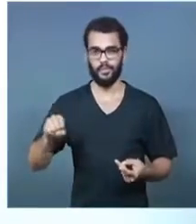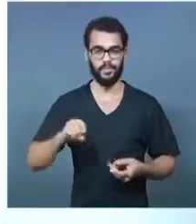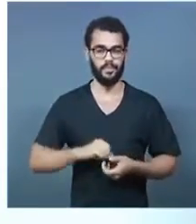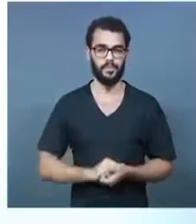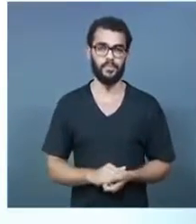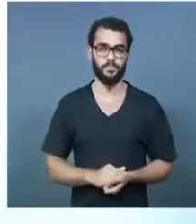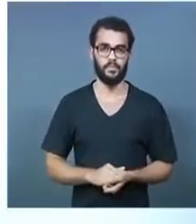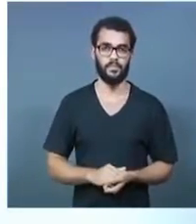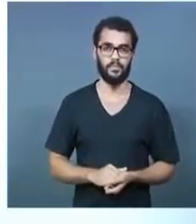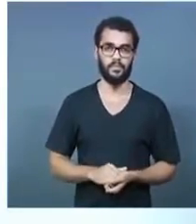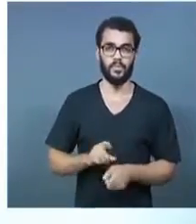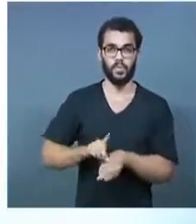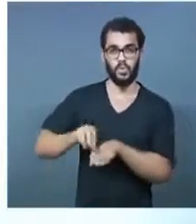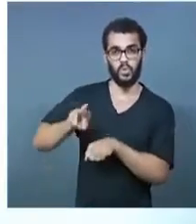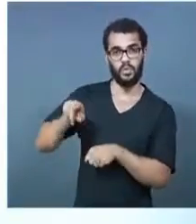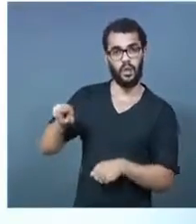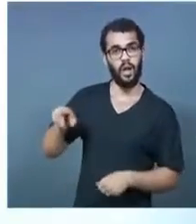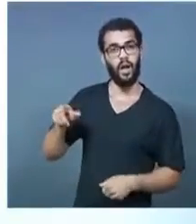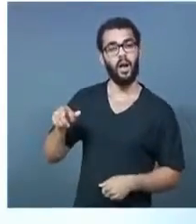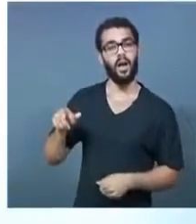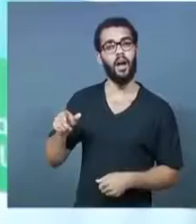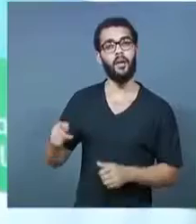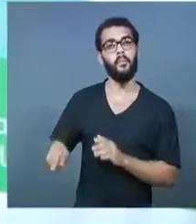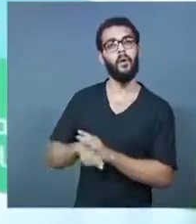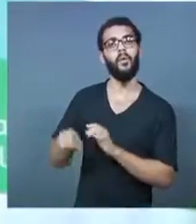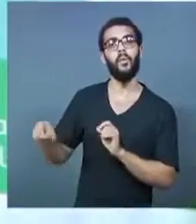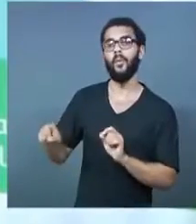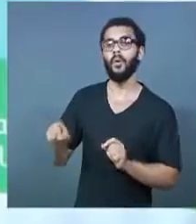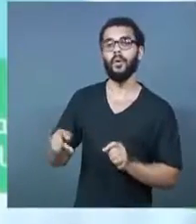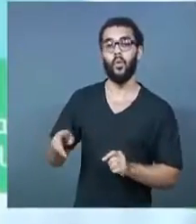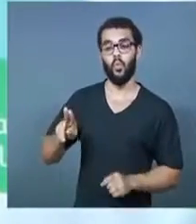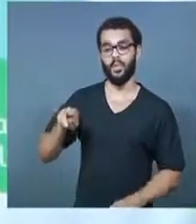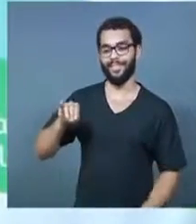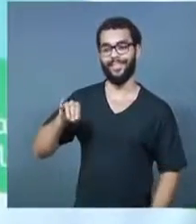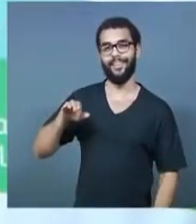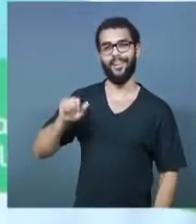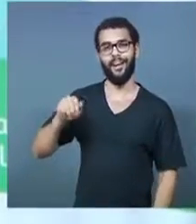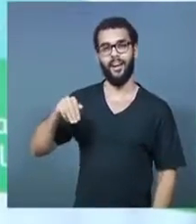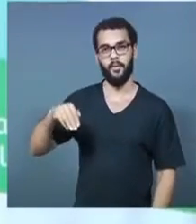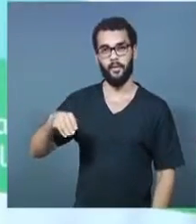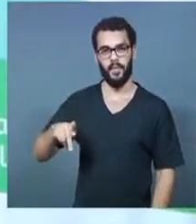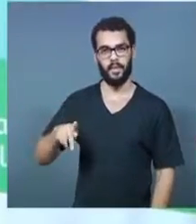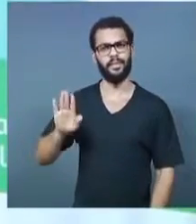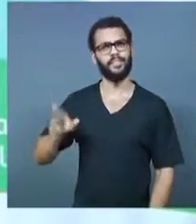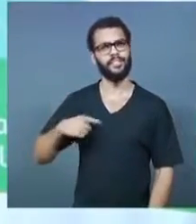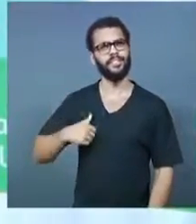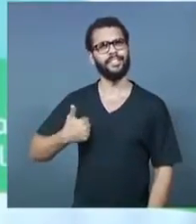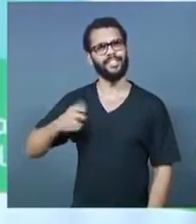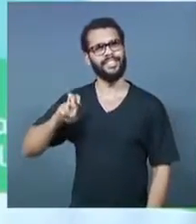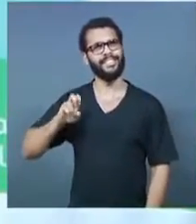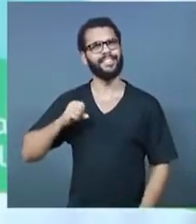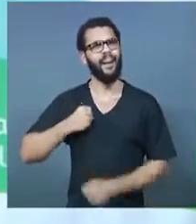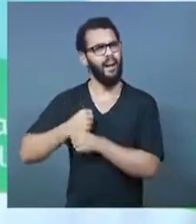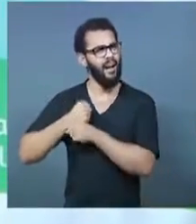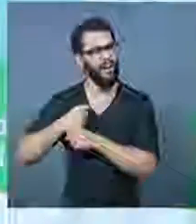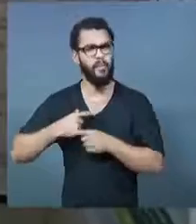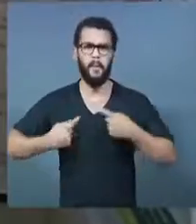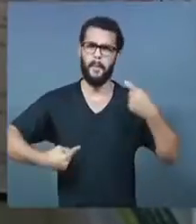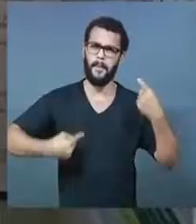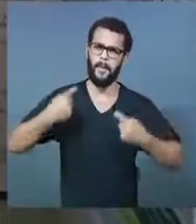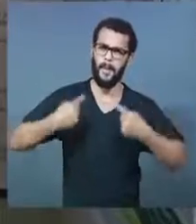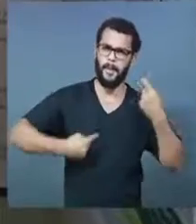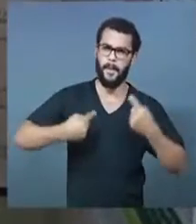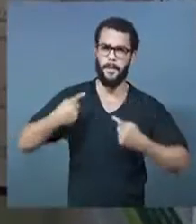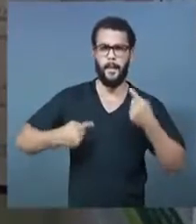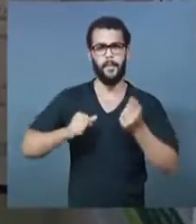professora titular da Universidade de Campinas, Unicamp, e há quase 20 anos participa das discussões que acontecem em todo o país.